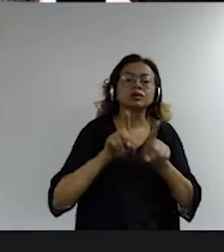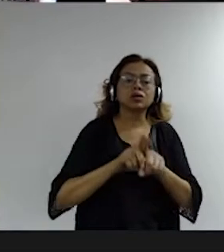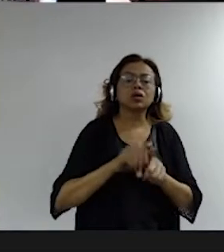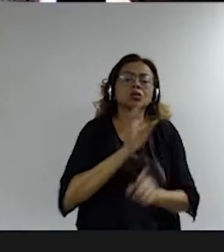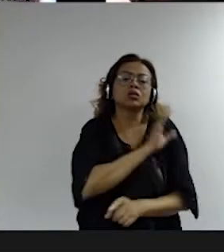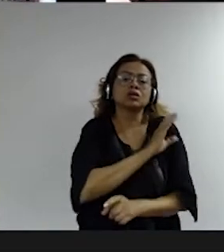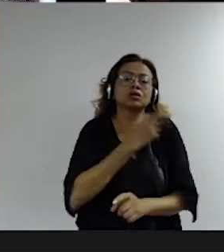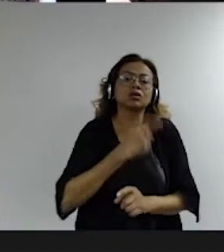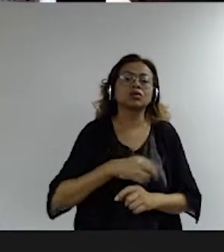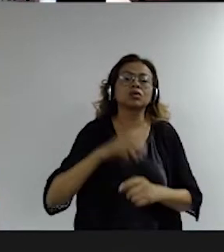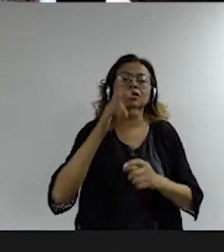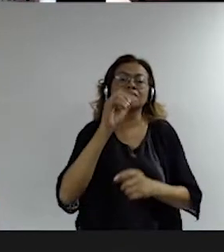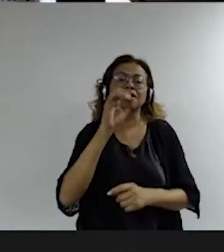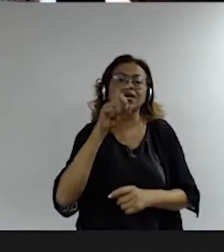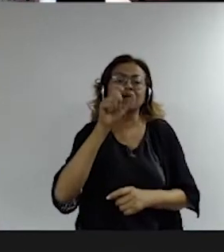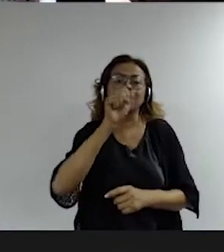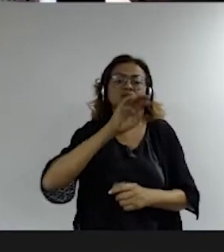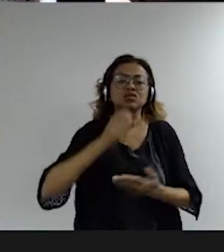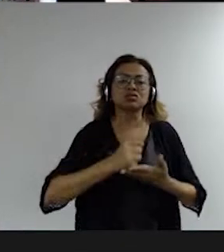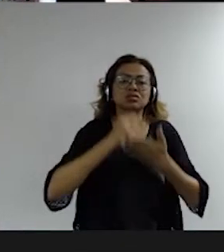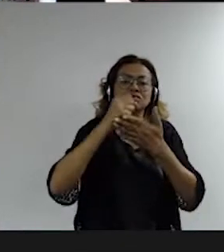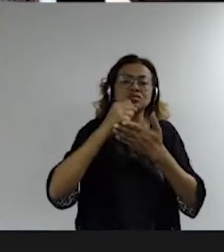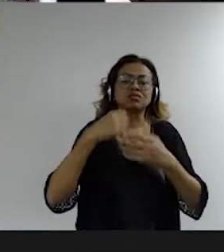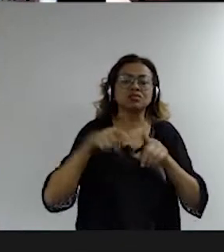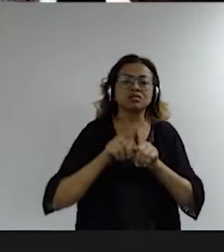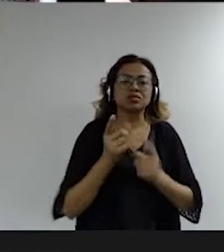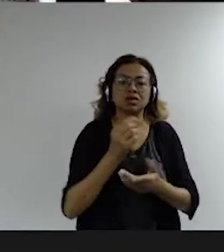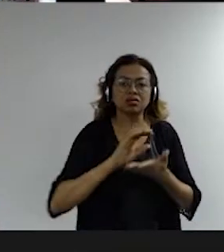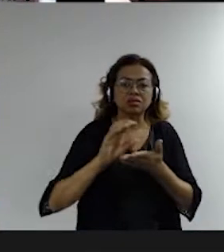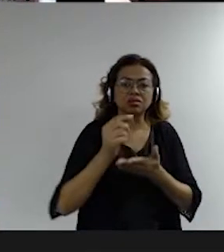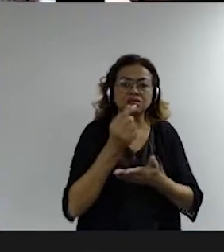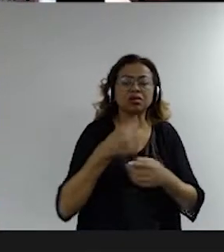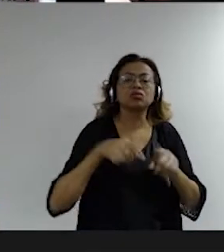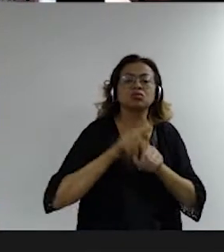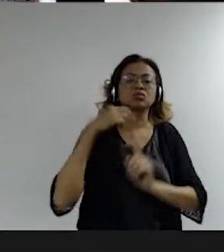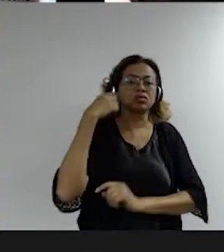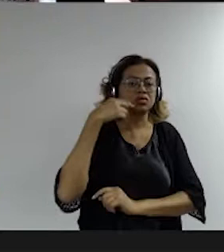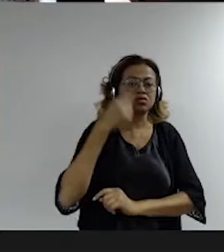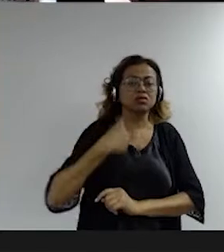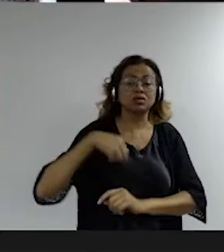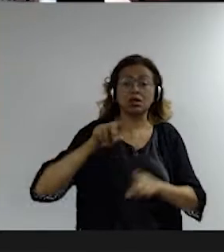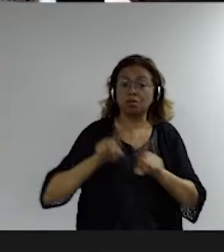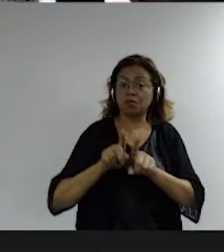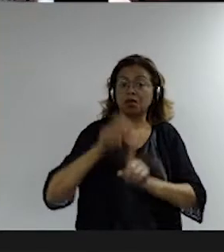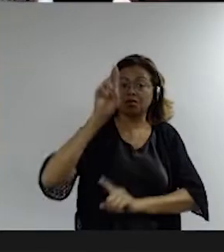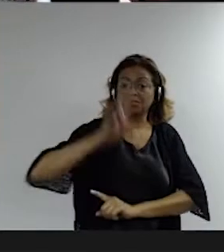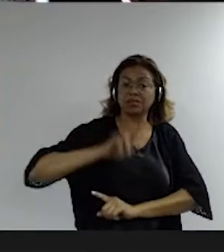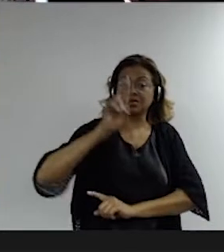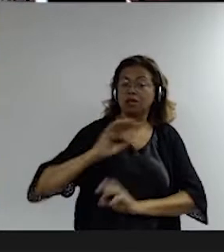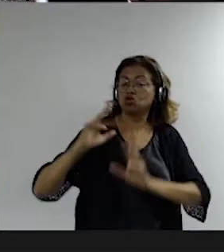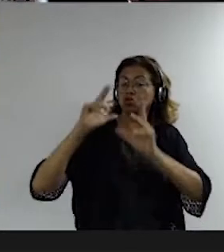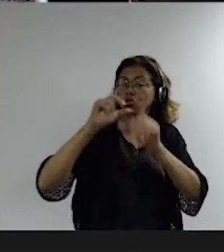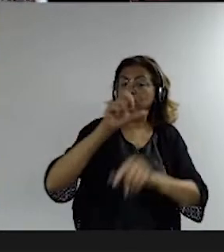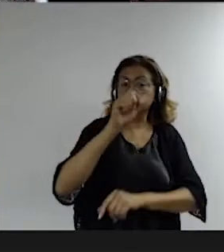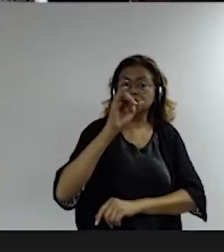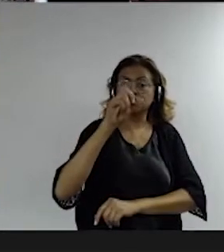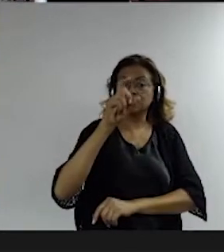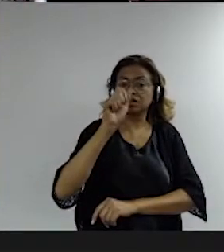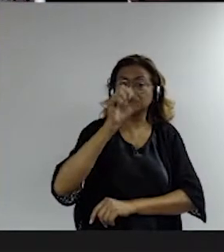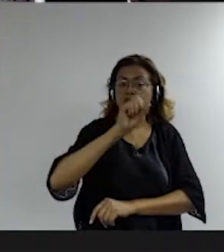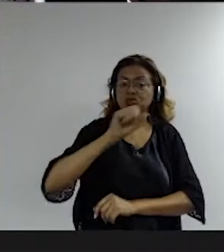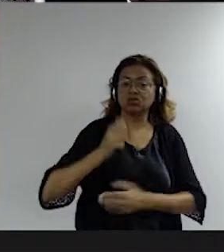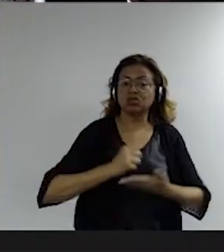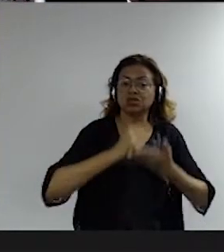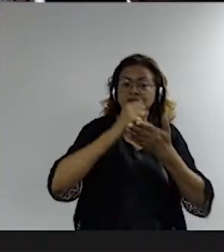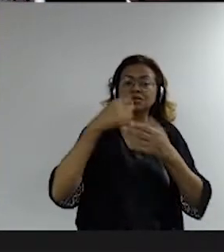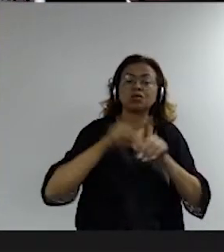de Assistência dos Advogados, neste ato representando todos os presidentes das Caixas de Assistência, Dr.